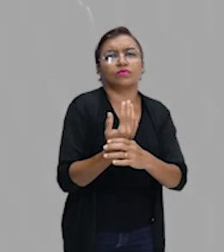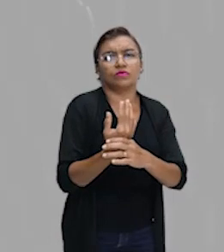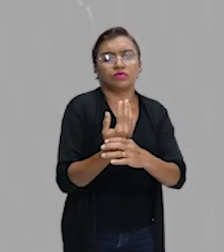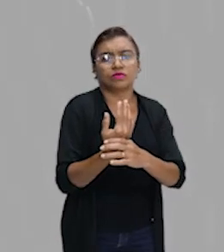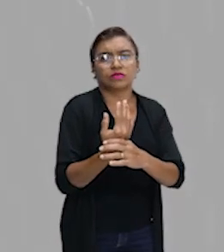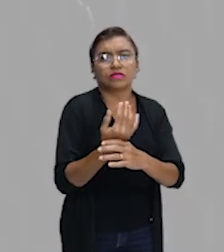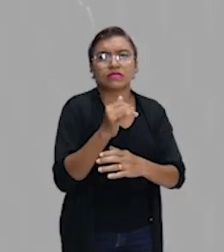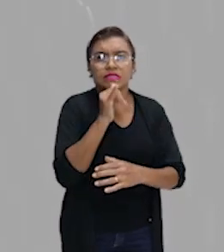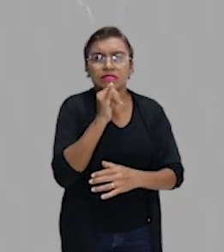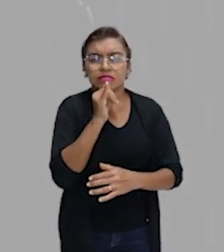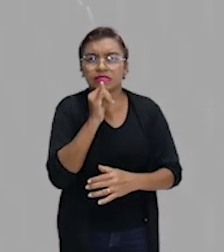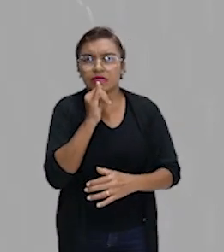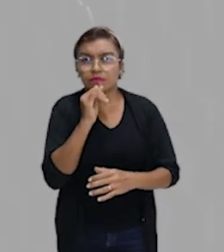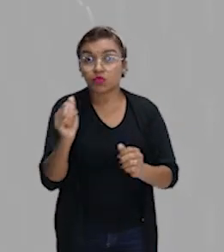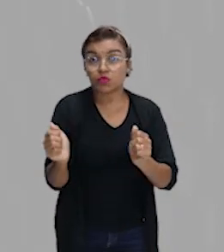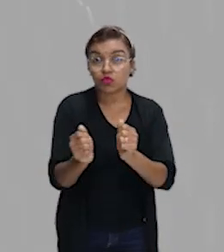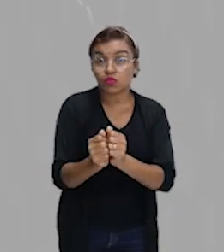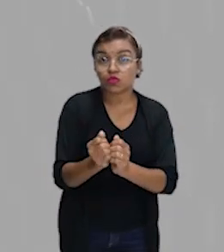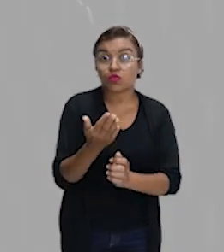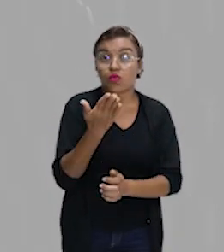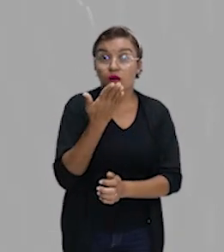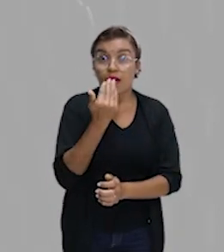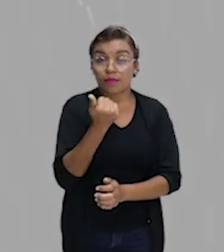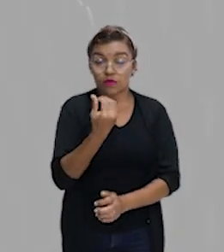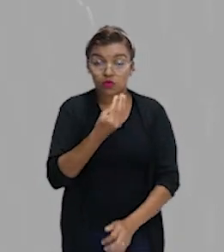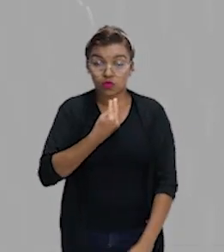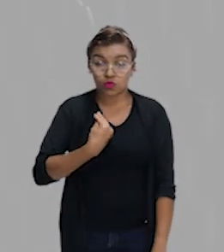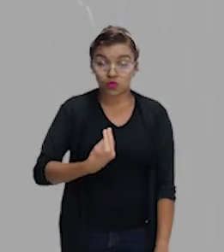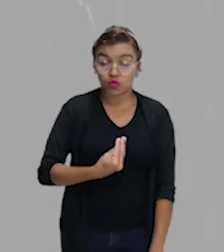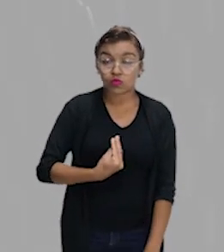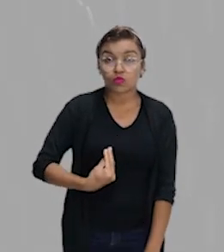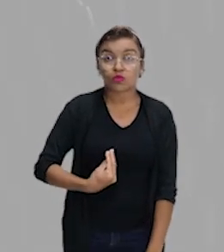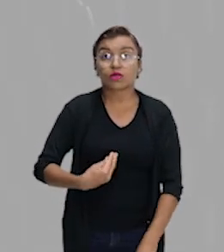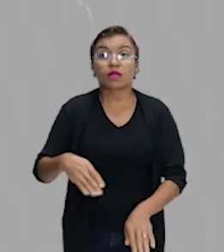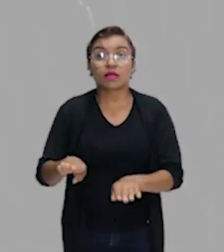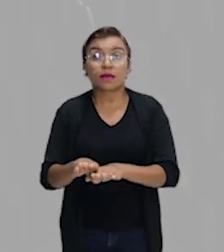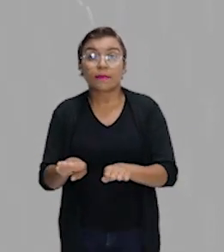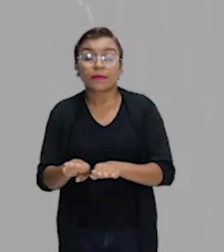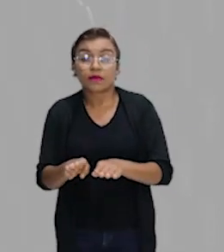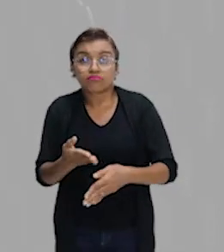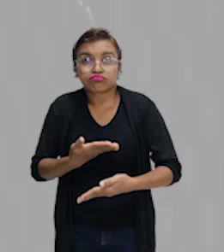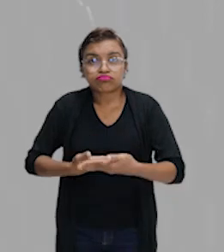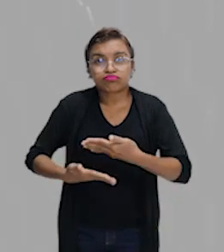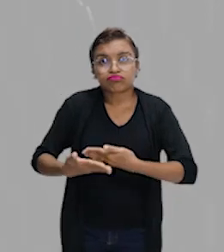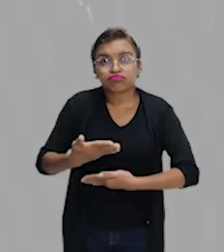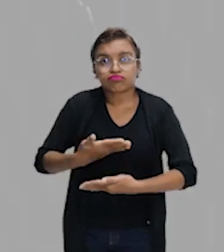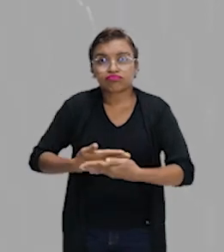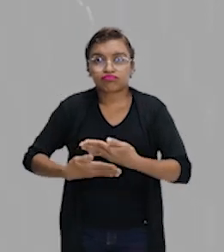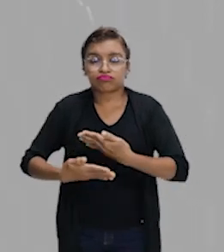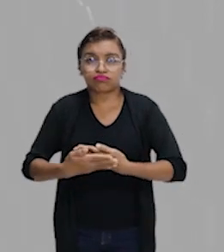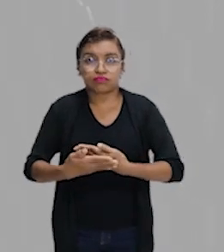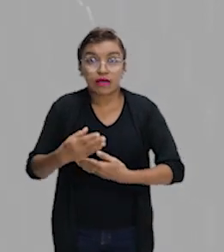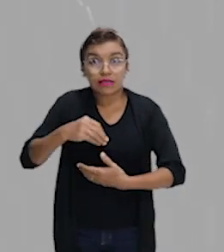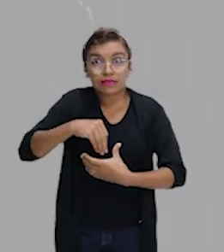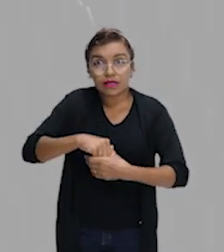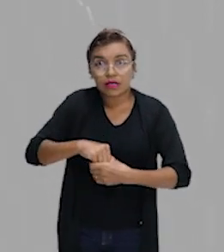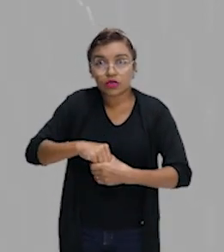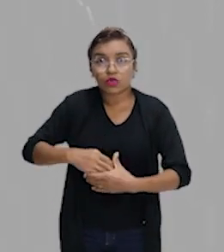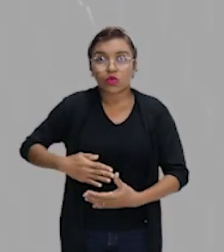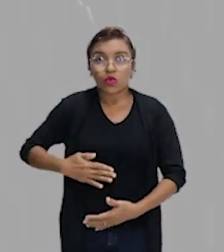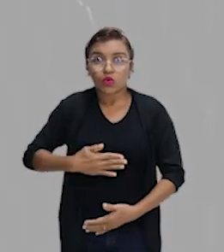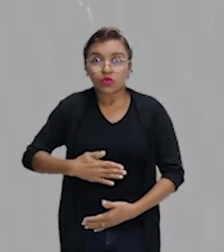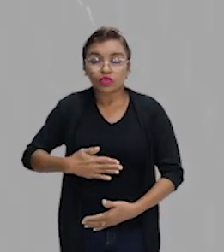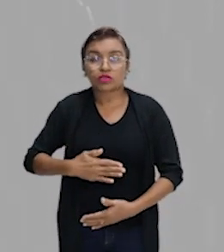reagir com o alimento, ok? Mas também vai interagir com as paredes do estômago, gerando